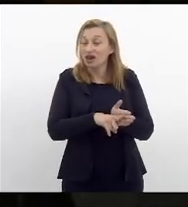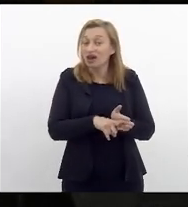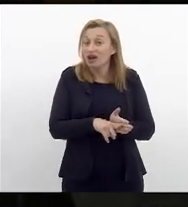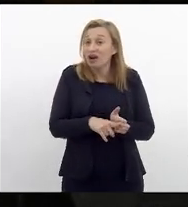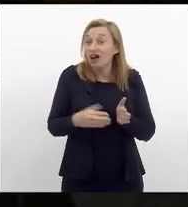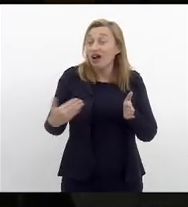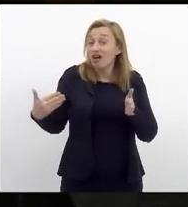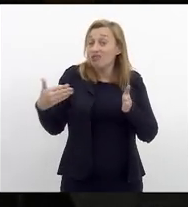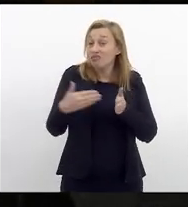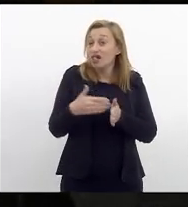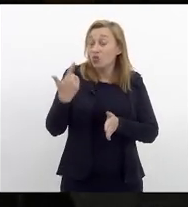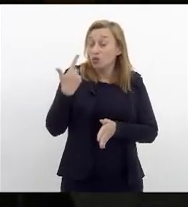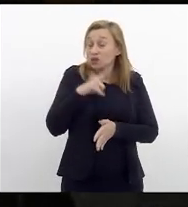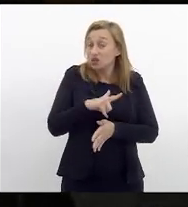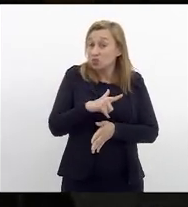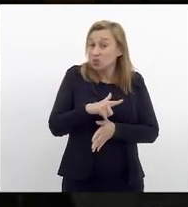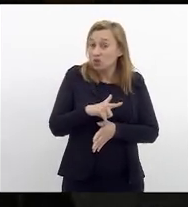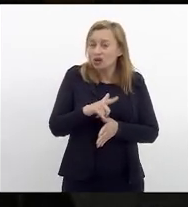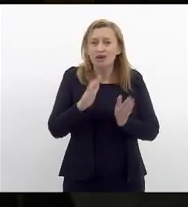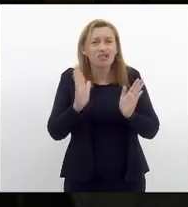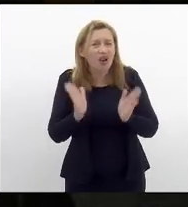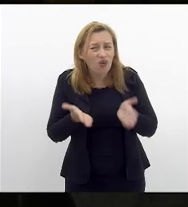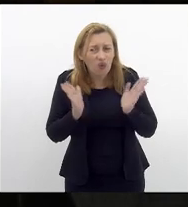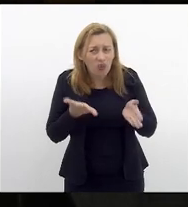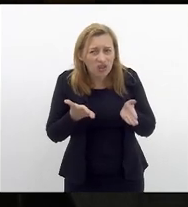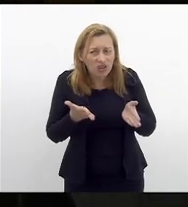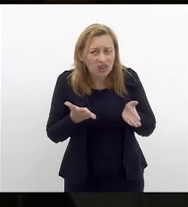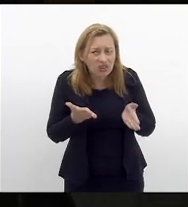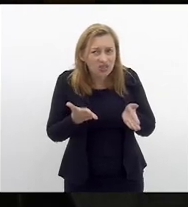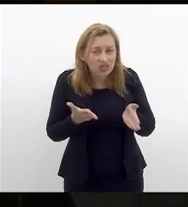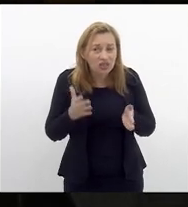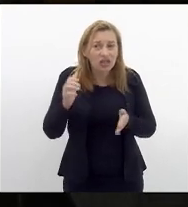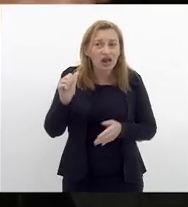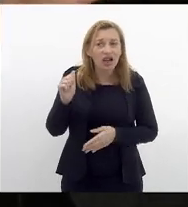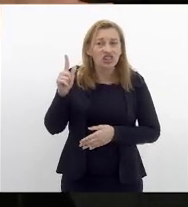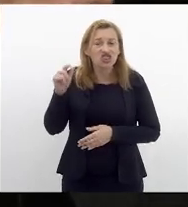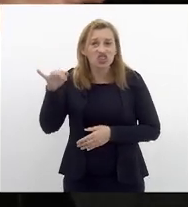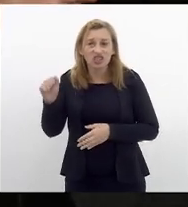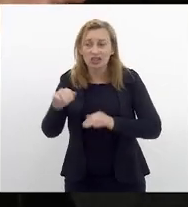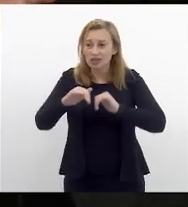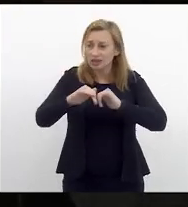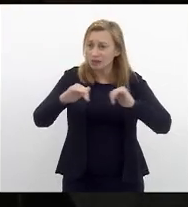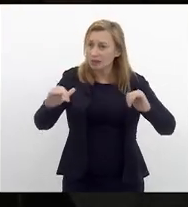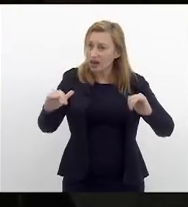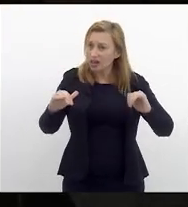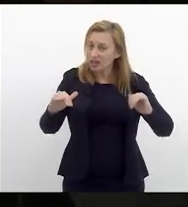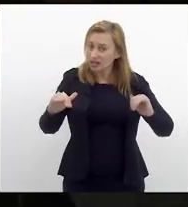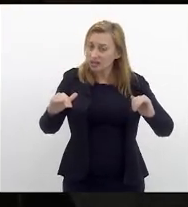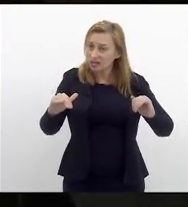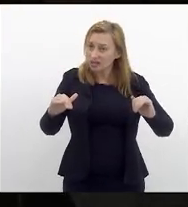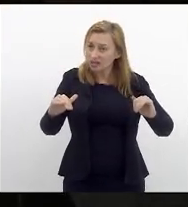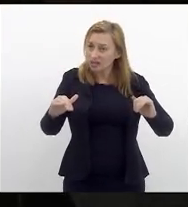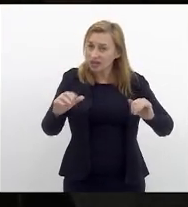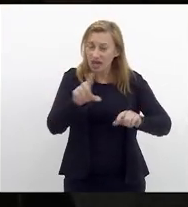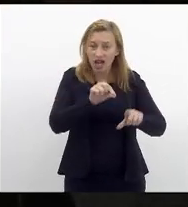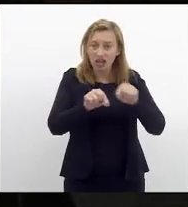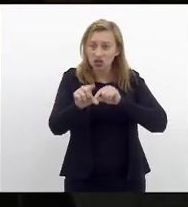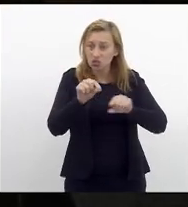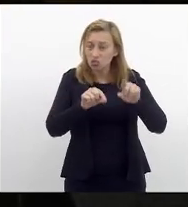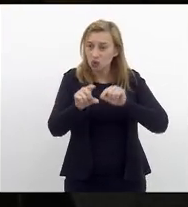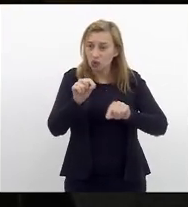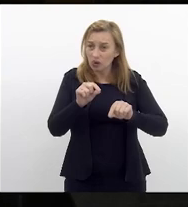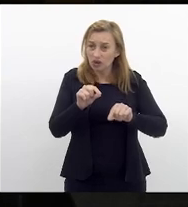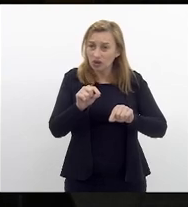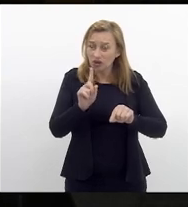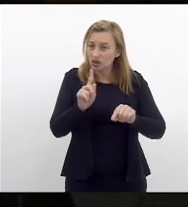até que se conseguiu. E agora, a agência desestrutura, a seleção não é